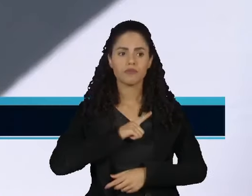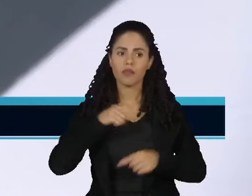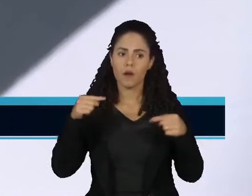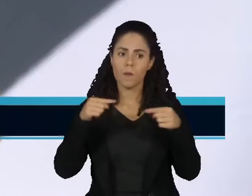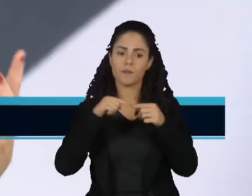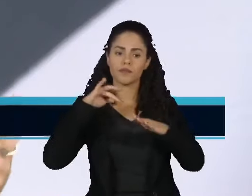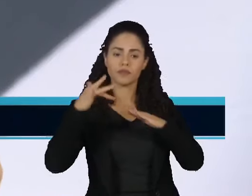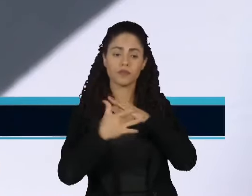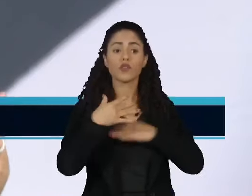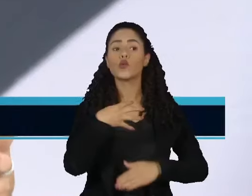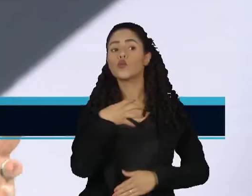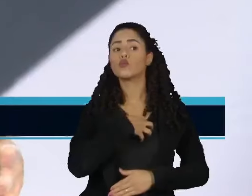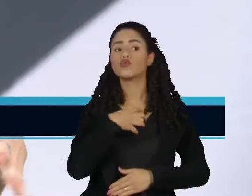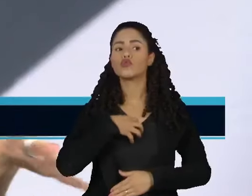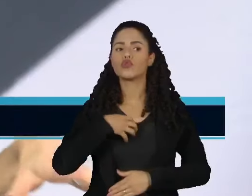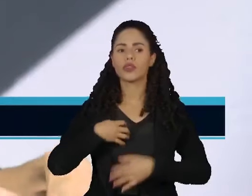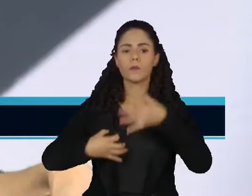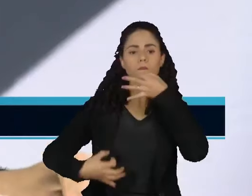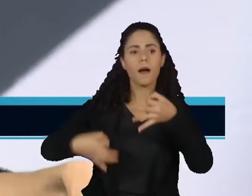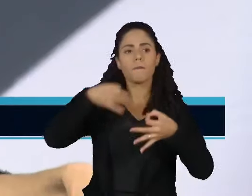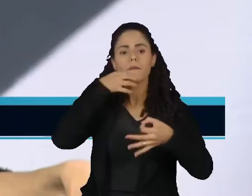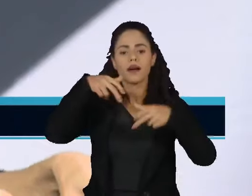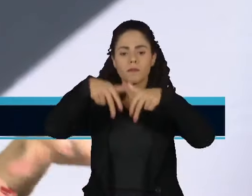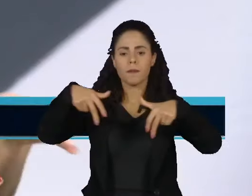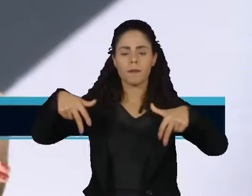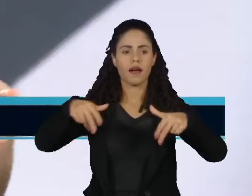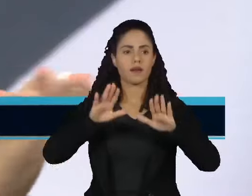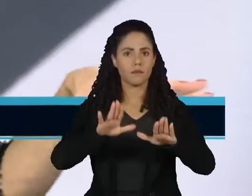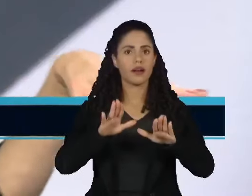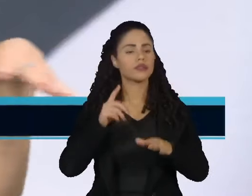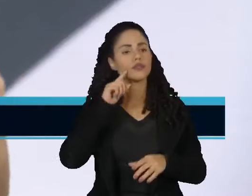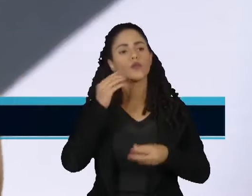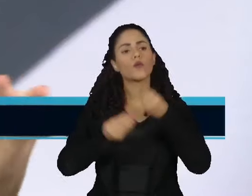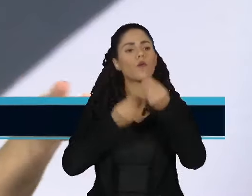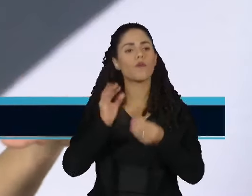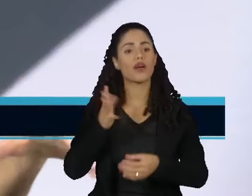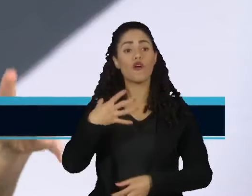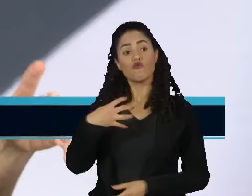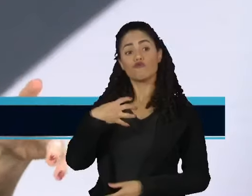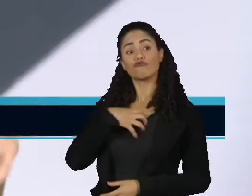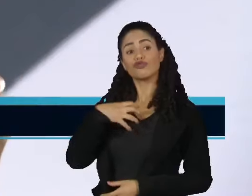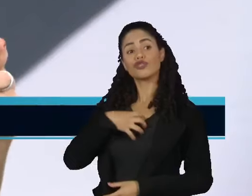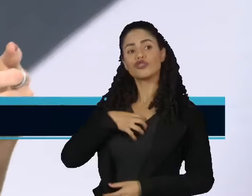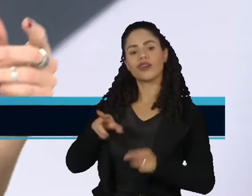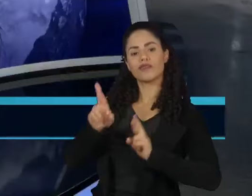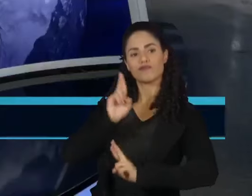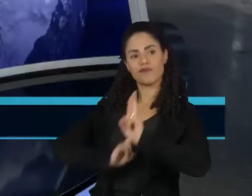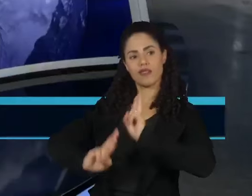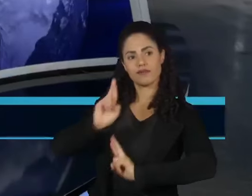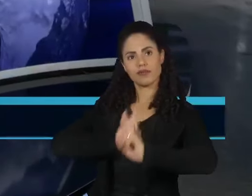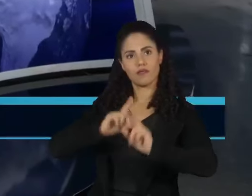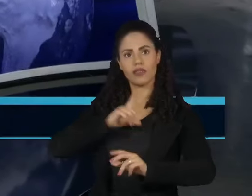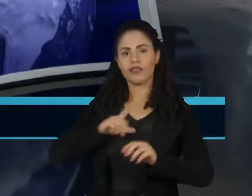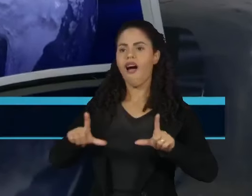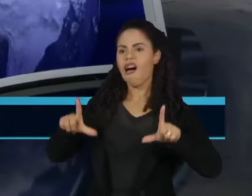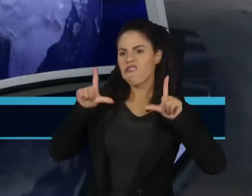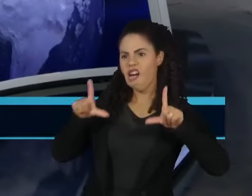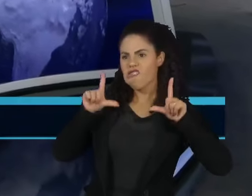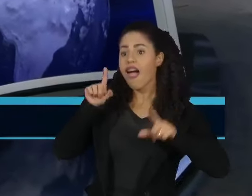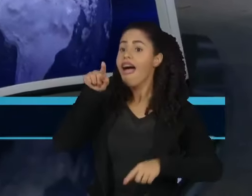sociais e com a forma de fazer o debate também. Não é para culpabilizar a rede social, mas é para dizer esse modo de relacionamento, né? De lacrar para lucrar. De lacrar,